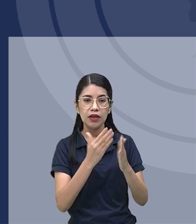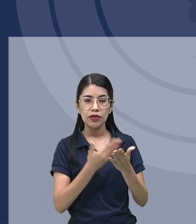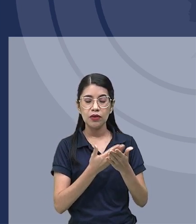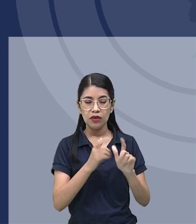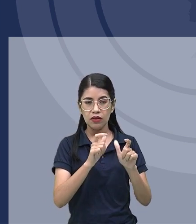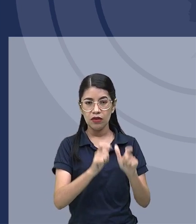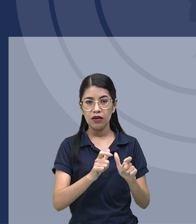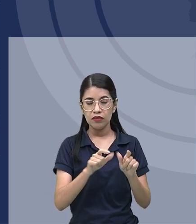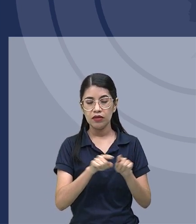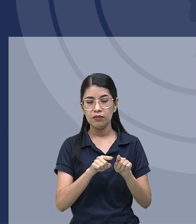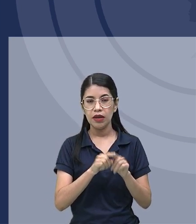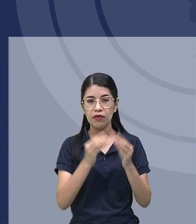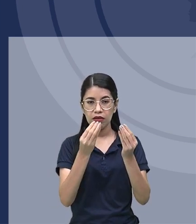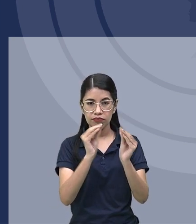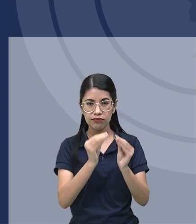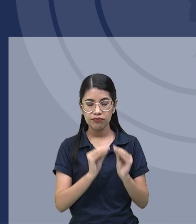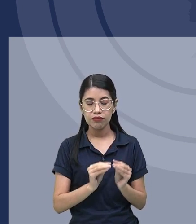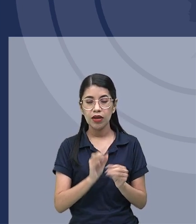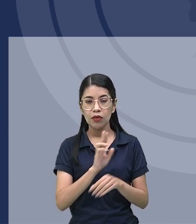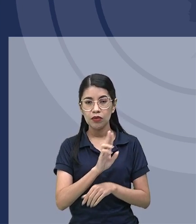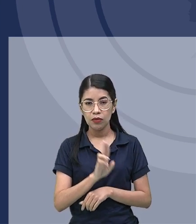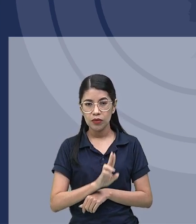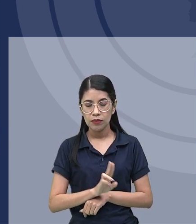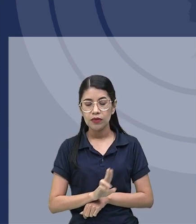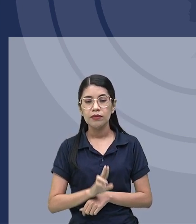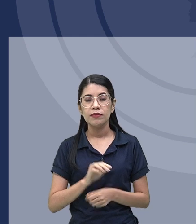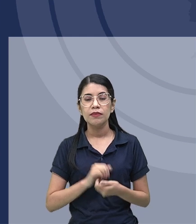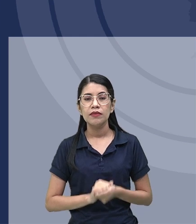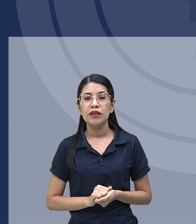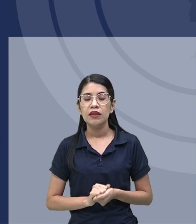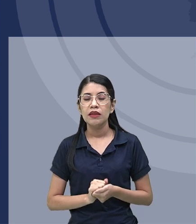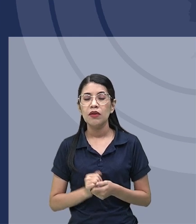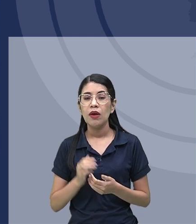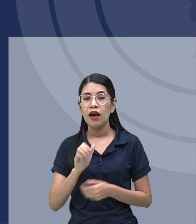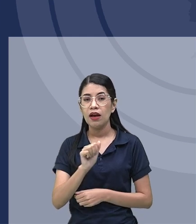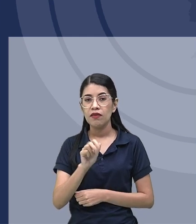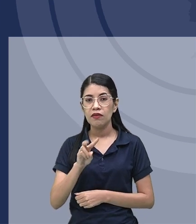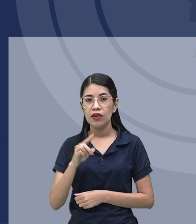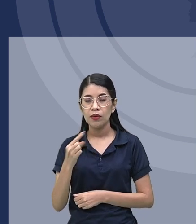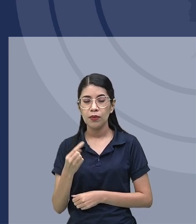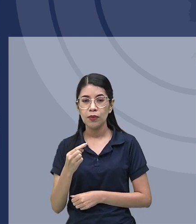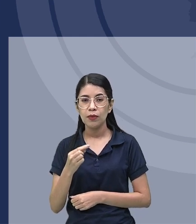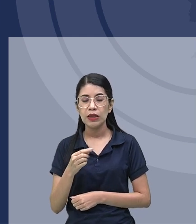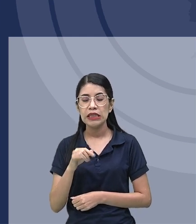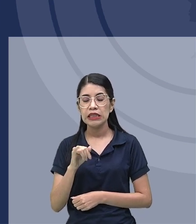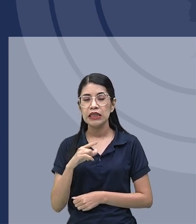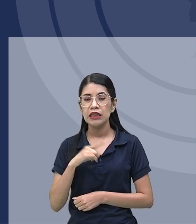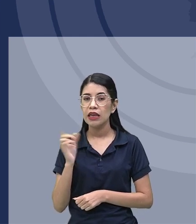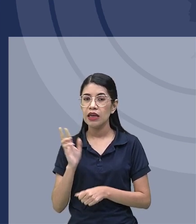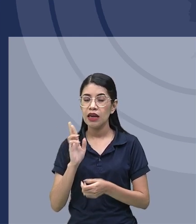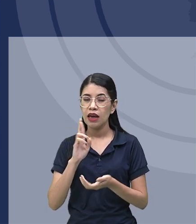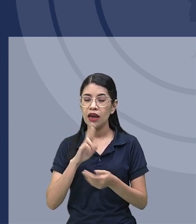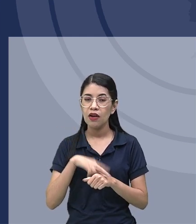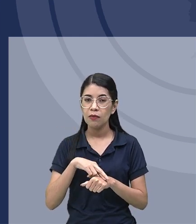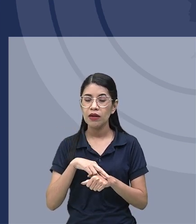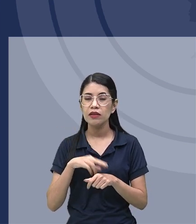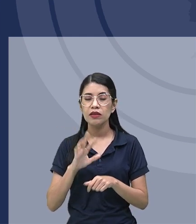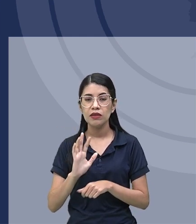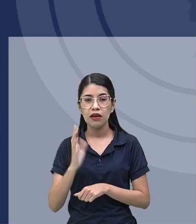aqui, nome do aluno. E aí nós temos a V1, recuperação paralela caso houve, né? Caso